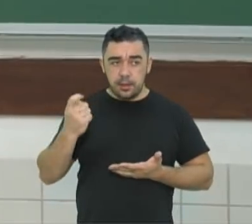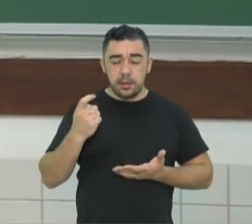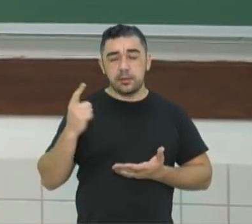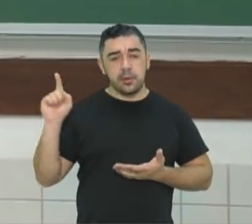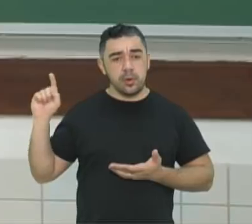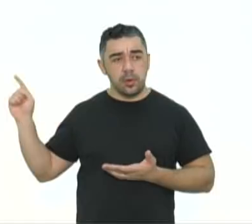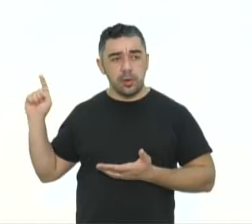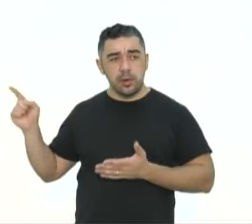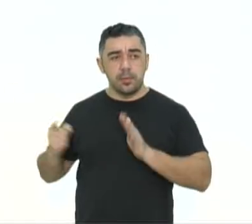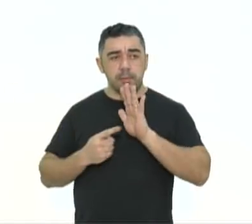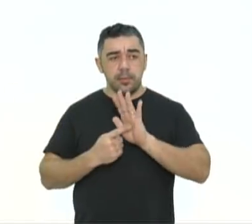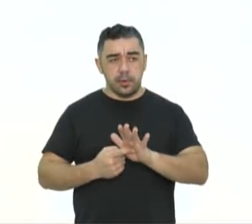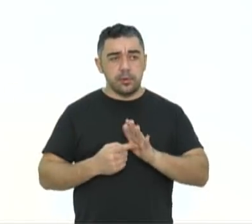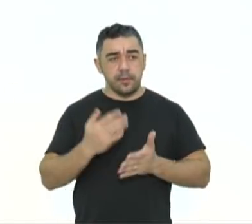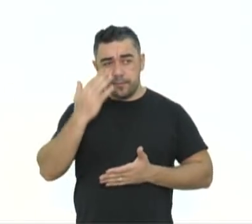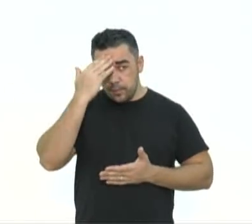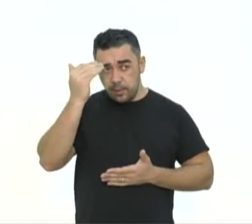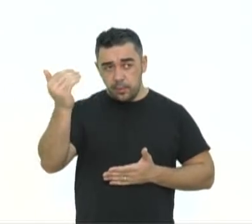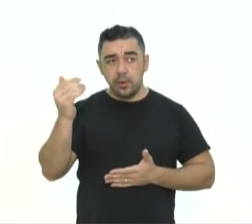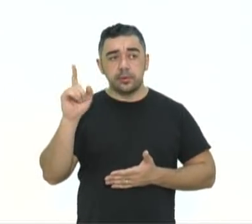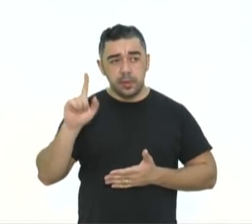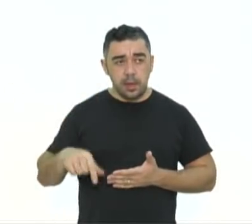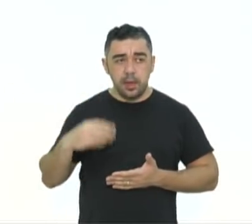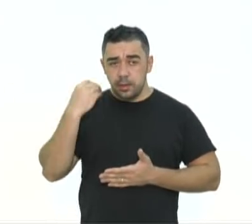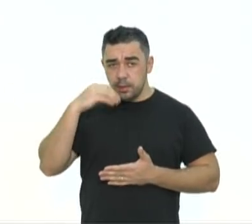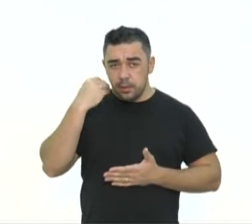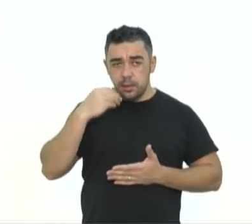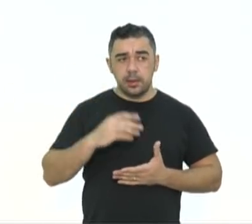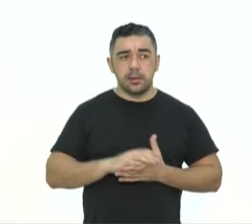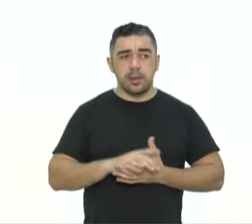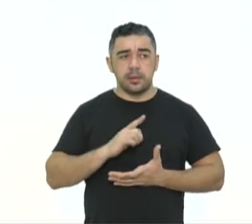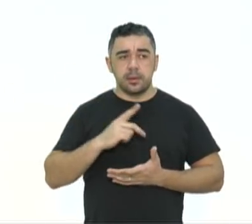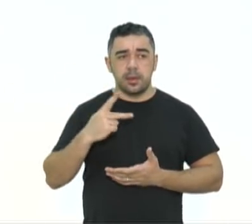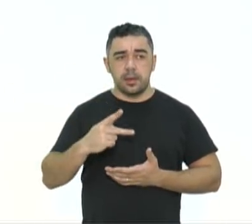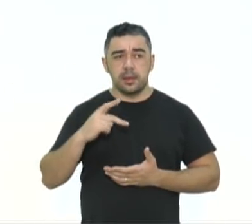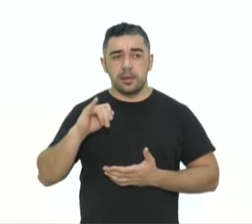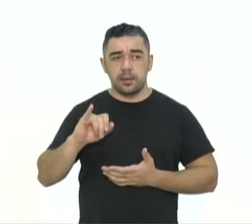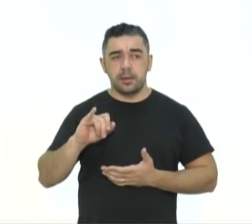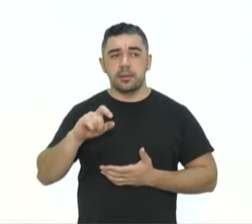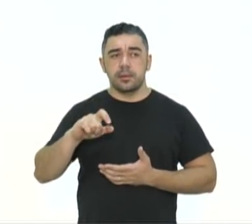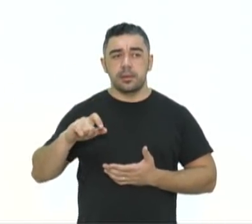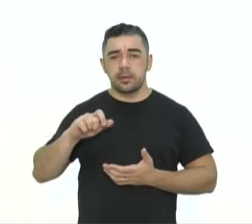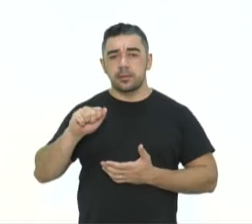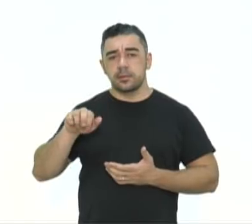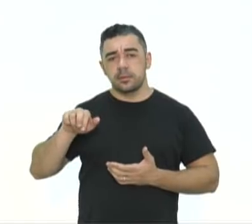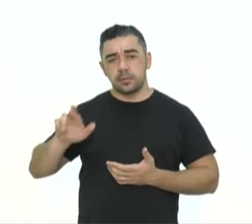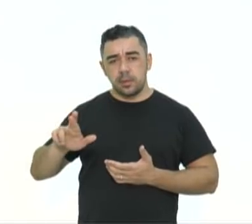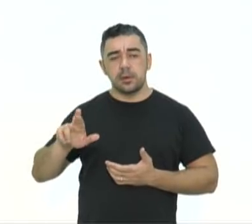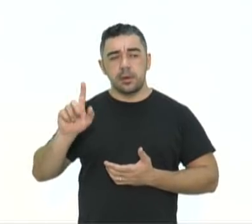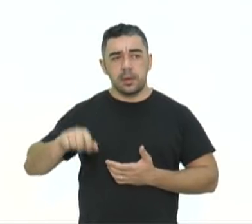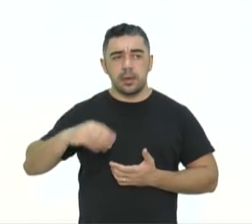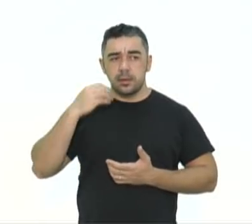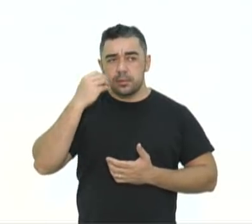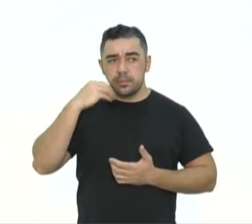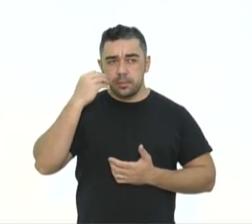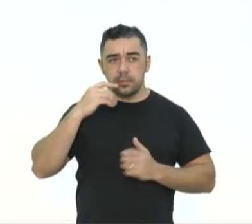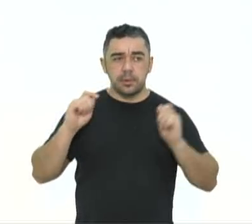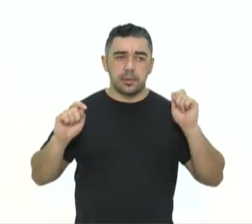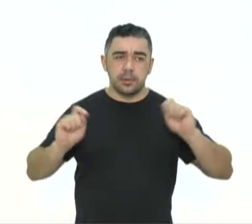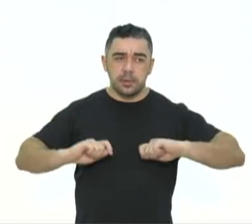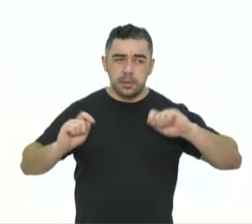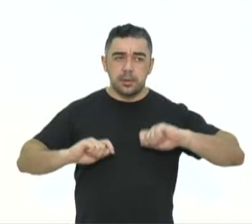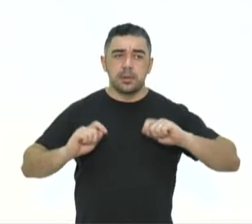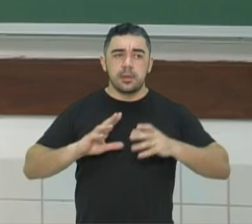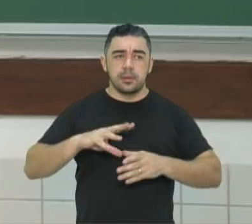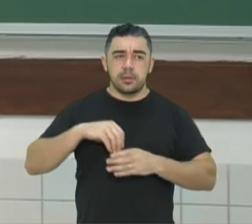aqui que eu trouxe, que são muito famosos, são experimentações da Pixar, que eles faziam exatamente esse tipo de experimentos, mostrando a possibilidade